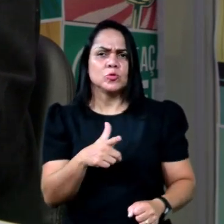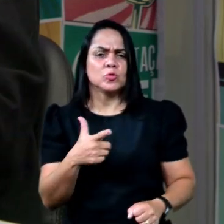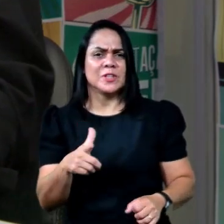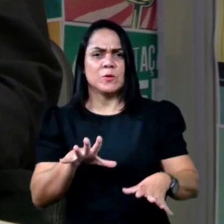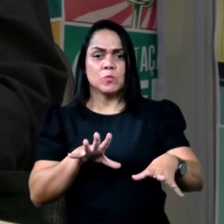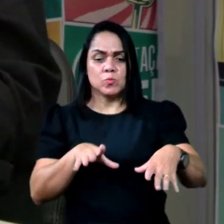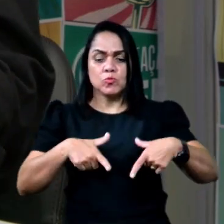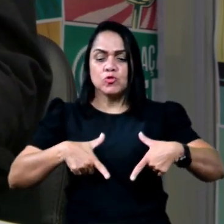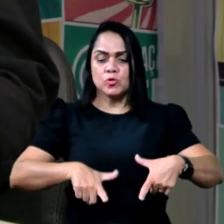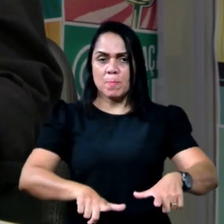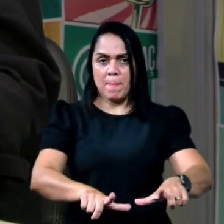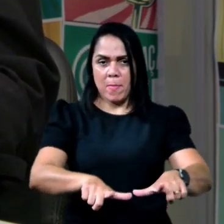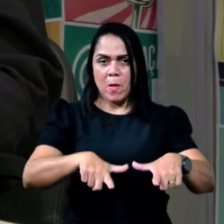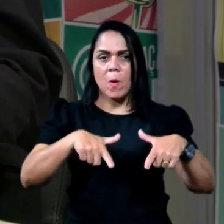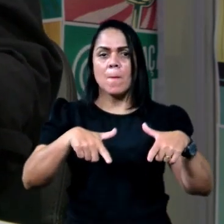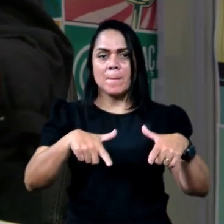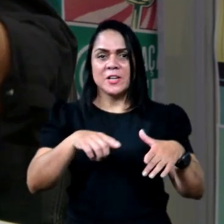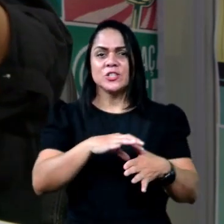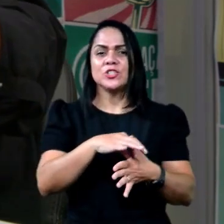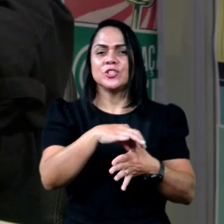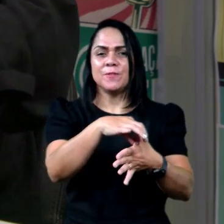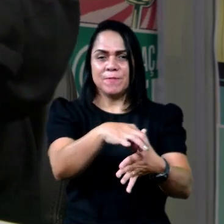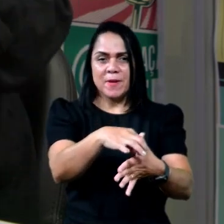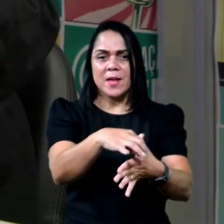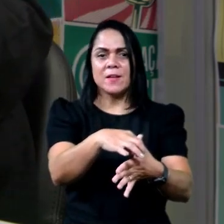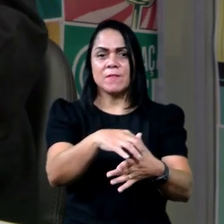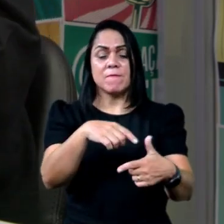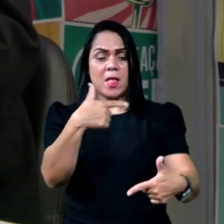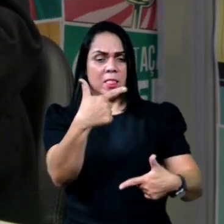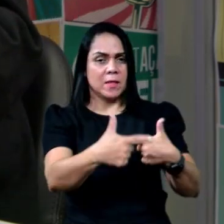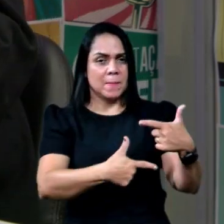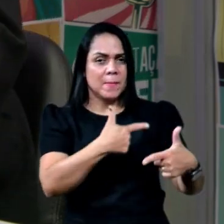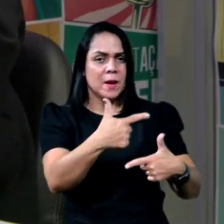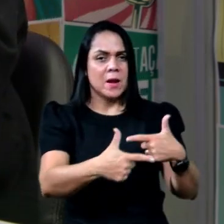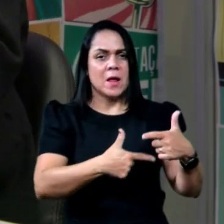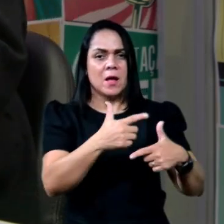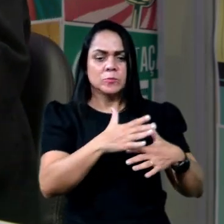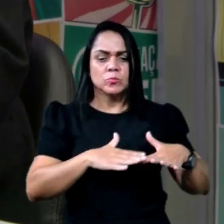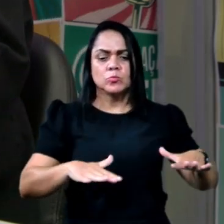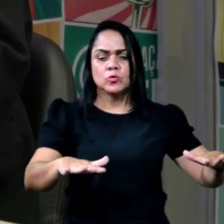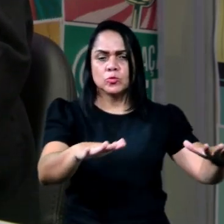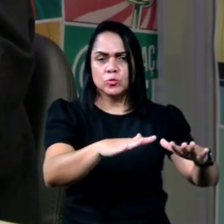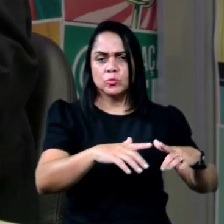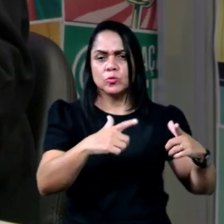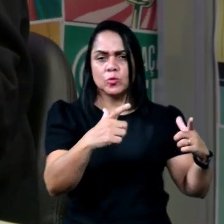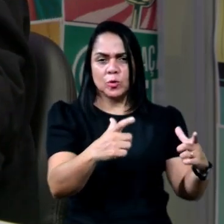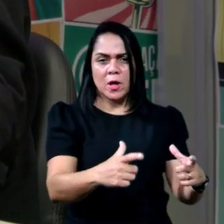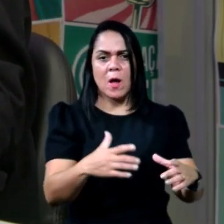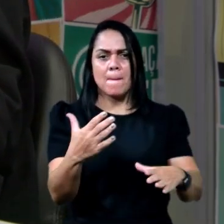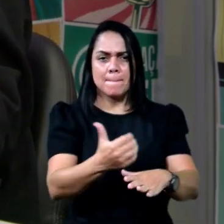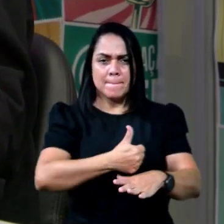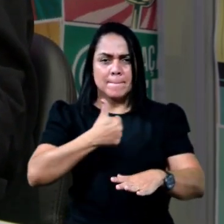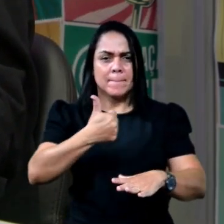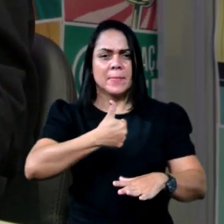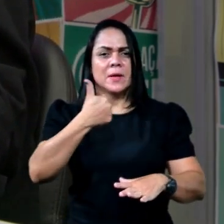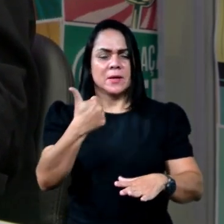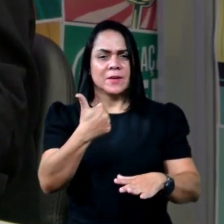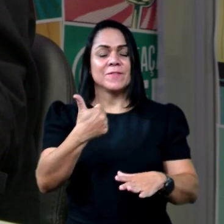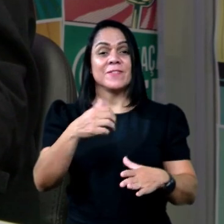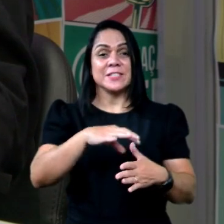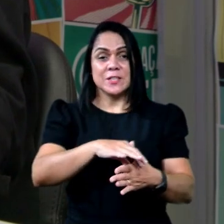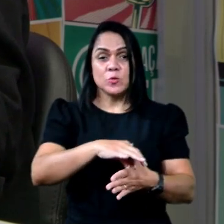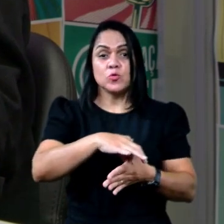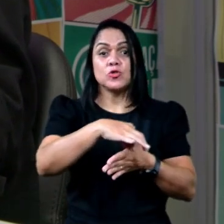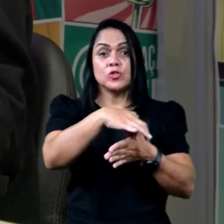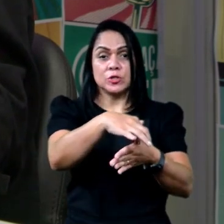Ele vai trabalhar no espaço e, no decorrer do seu trabalho, sendo feito com excelência, ele vai chegar a ser um chefe de cozinha.